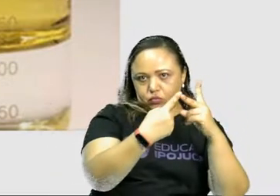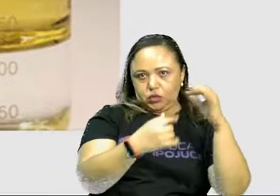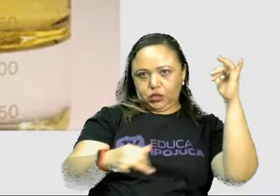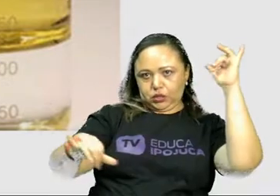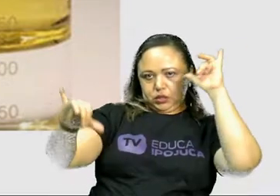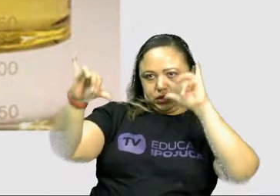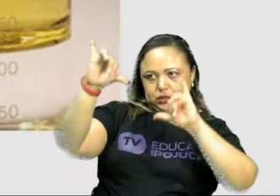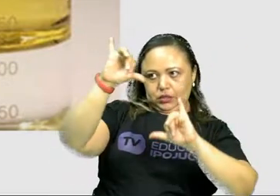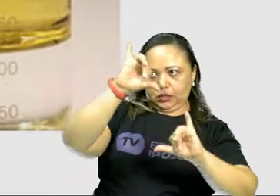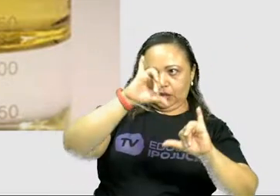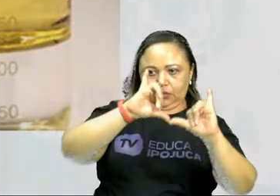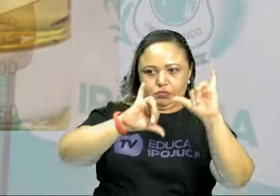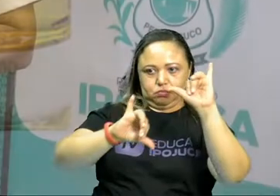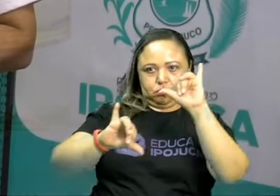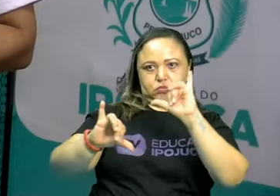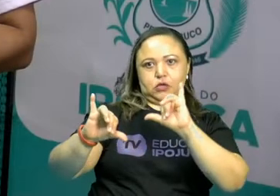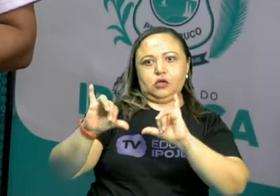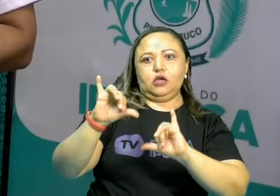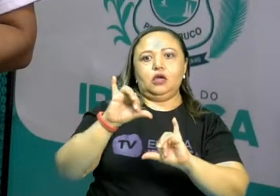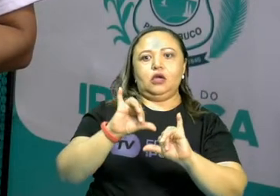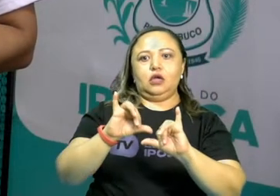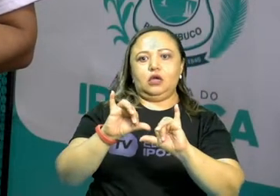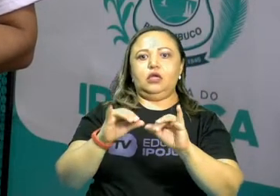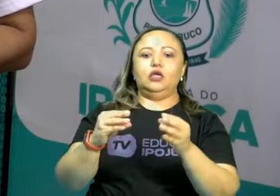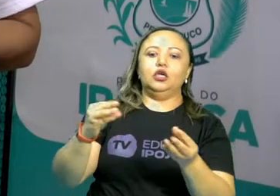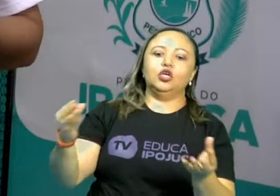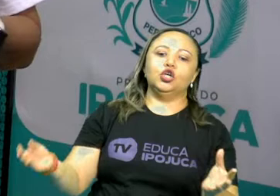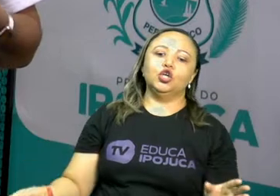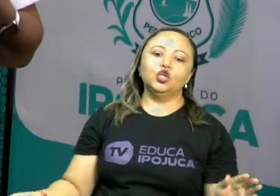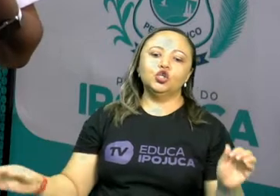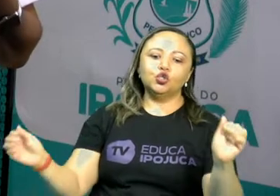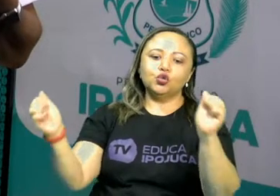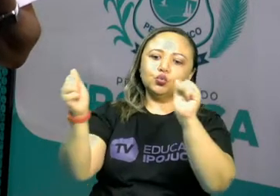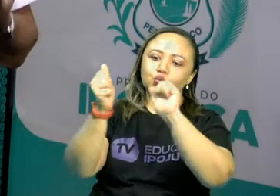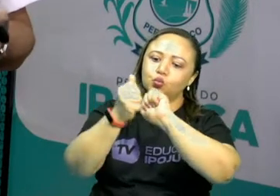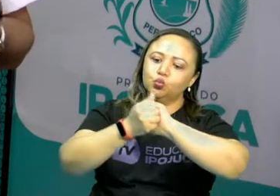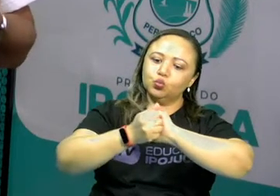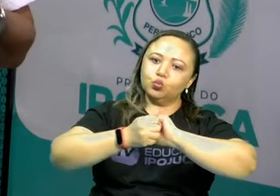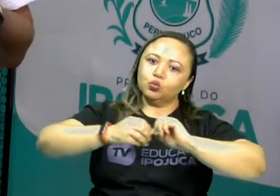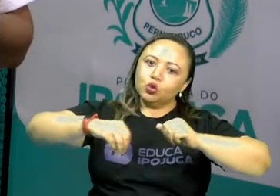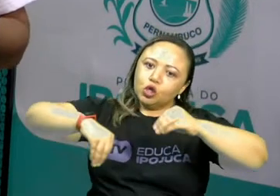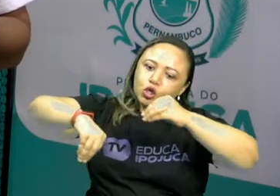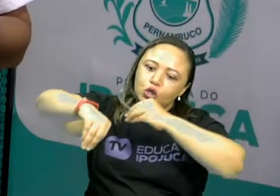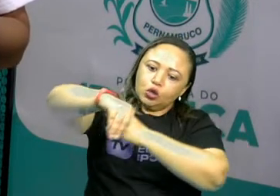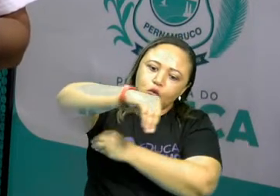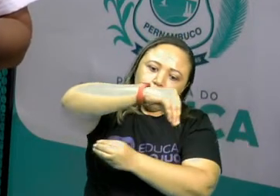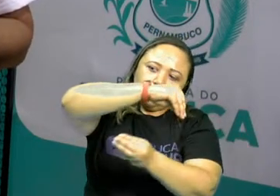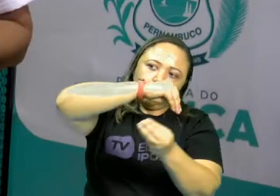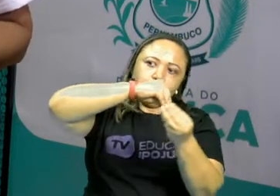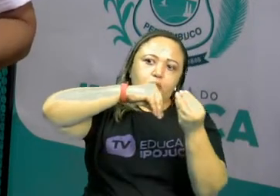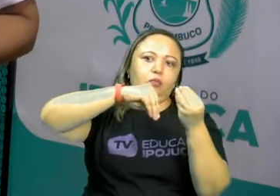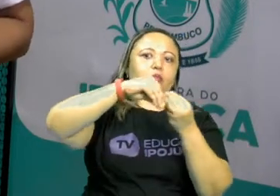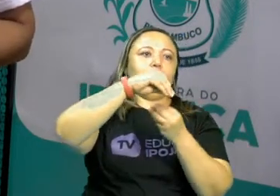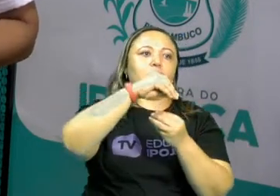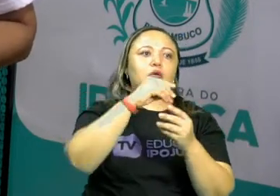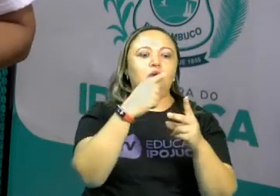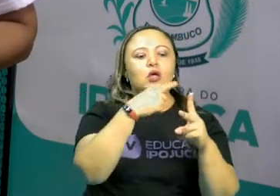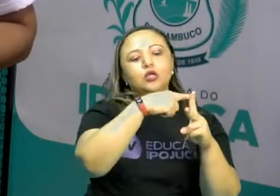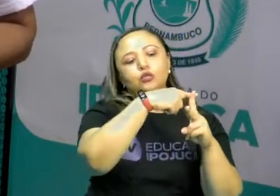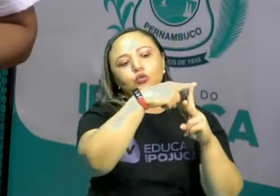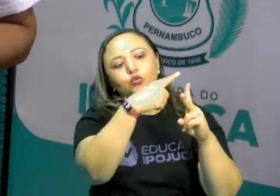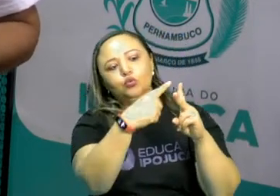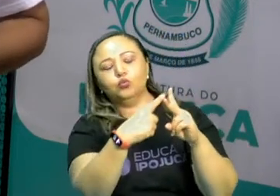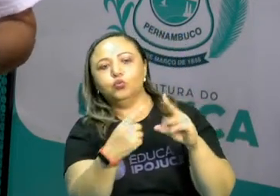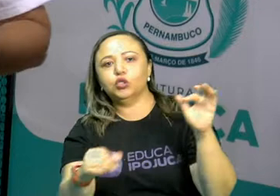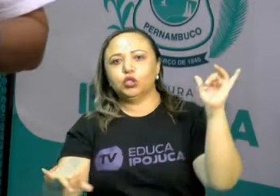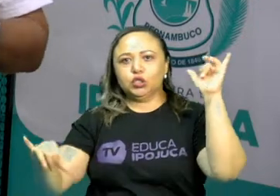duas substâncias e junto. Então, eu formei uma mistura, duas ou